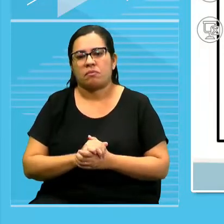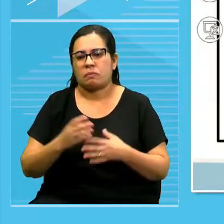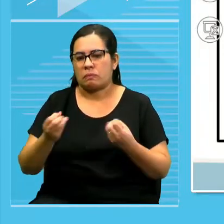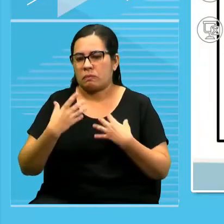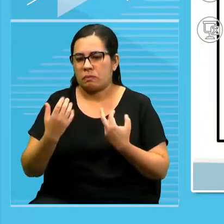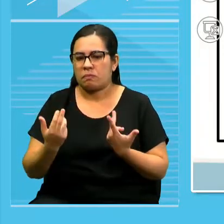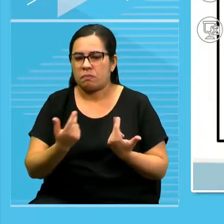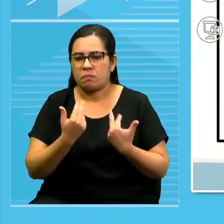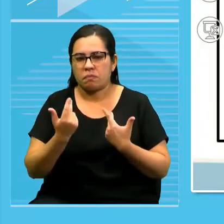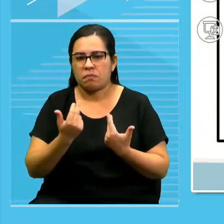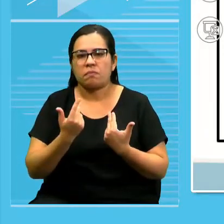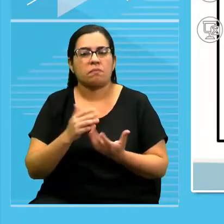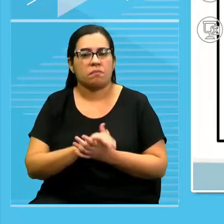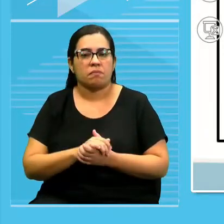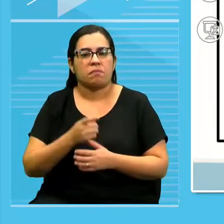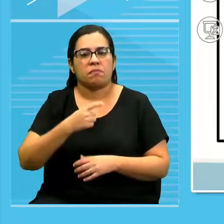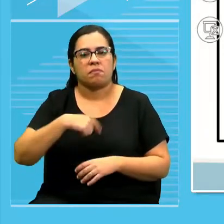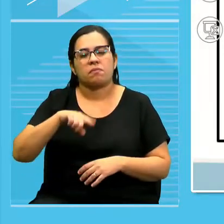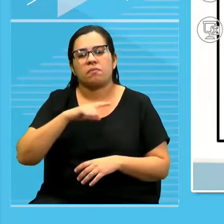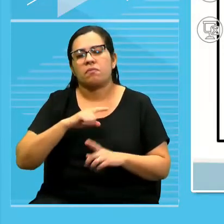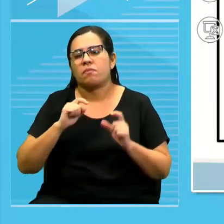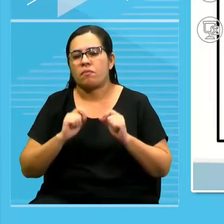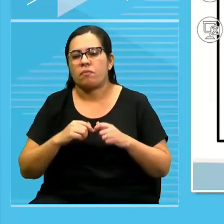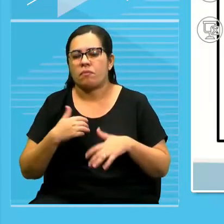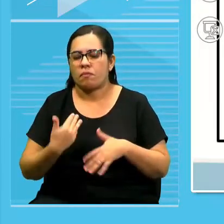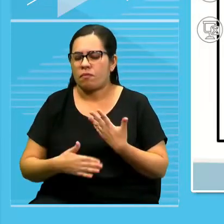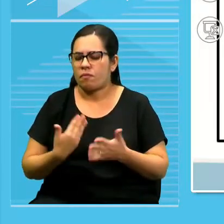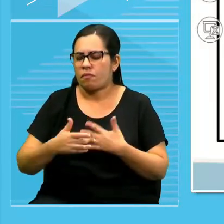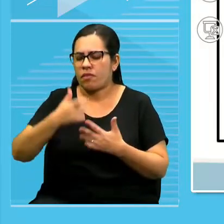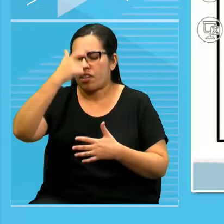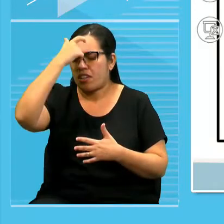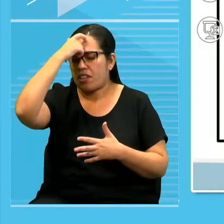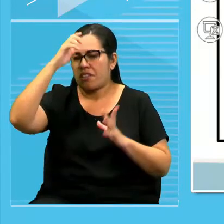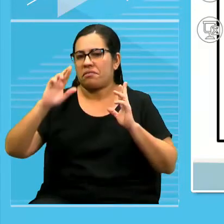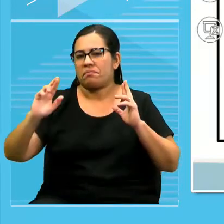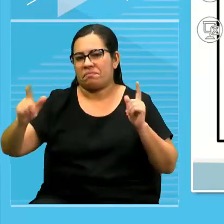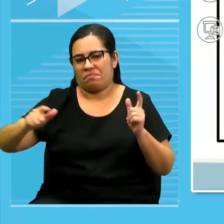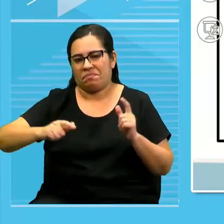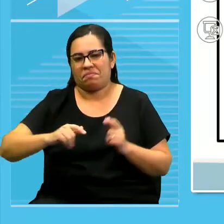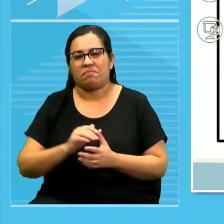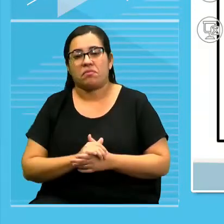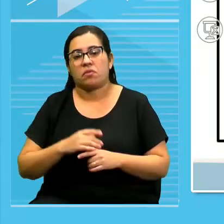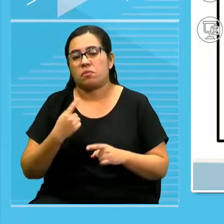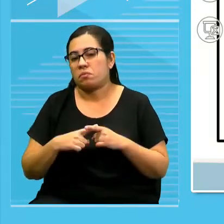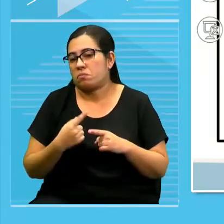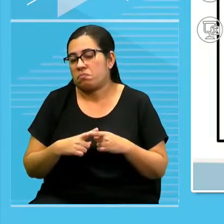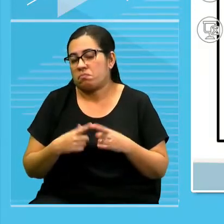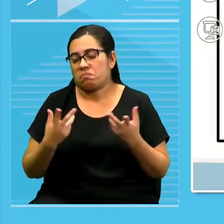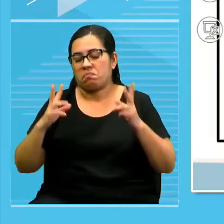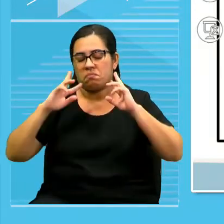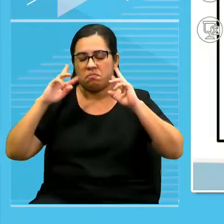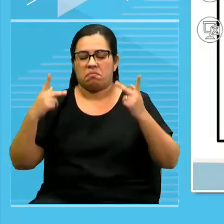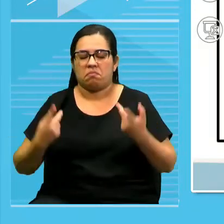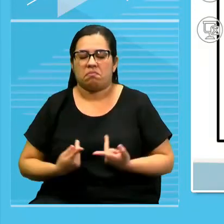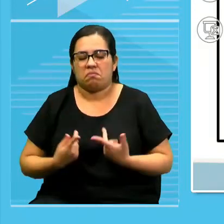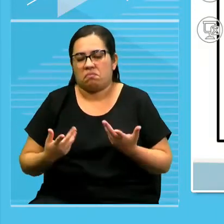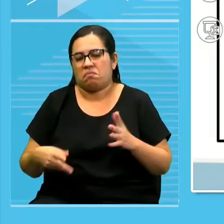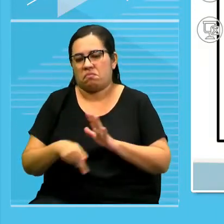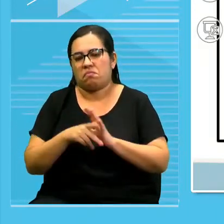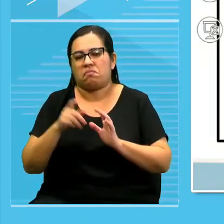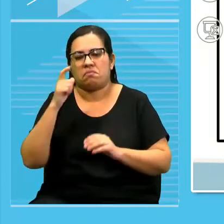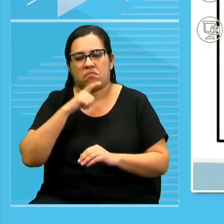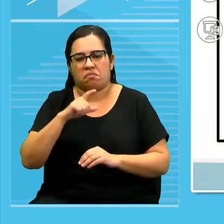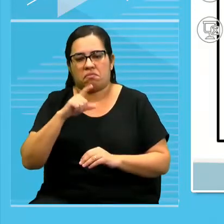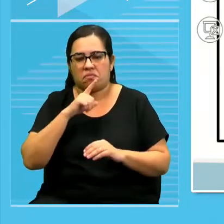educação ali a base a gente vai desenvolver pensamentos diferentes porque o ser humano tem essa autonomia